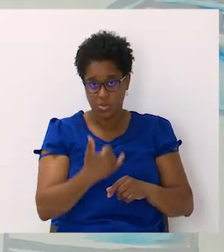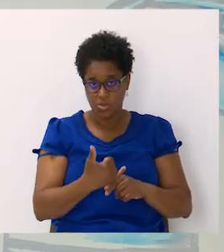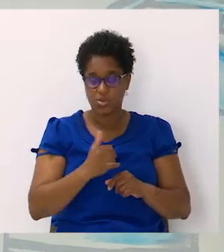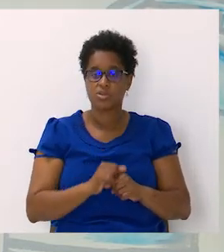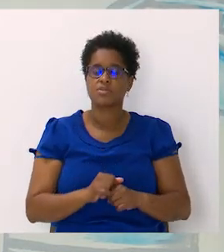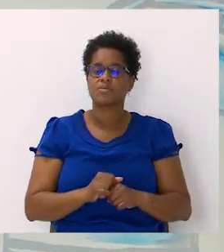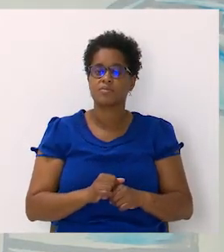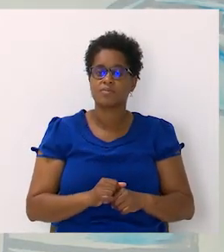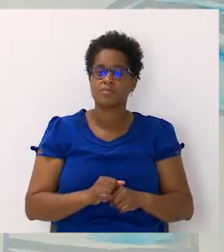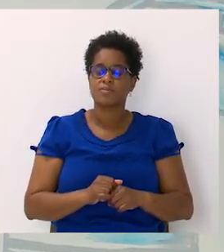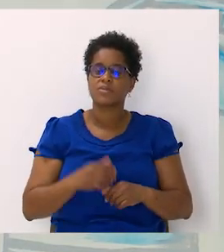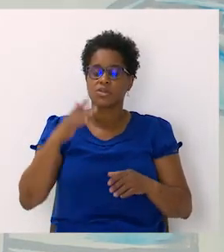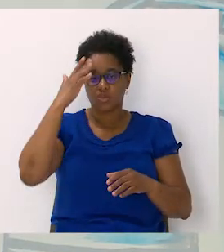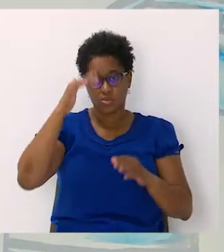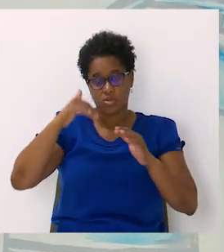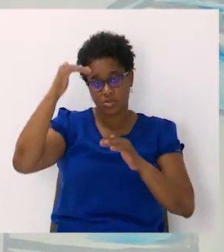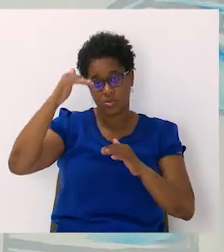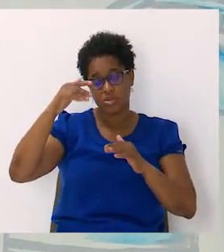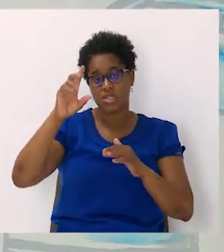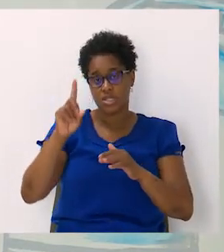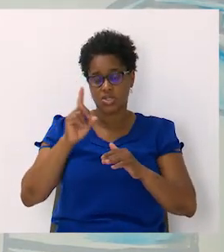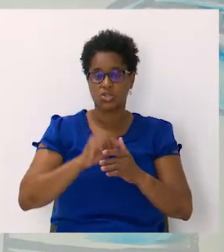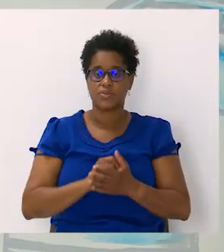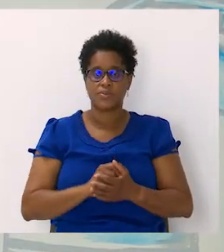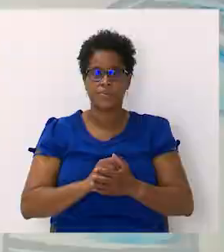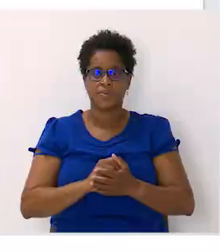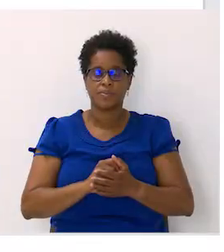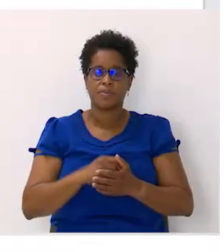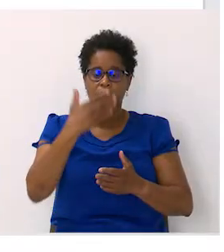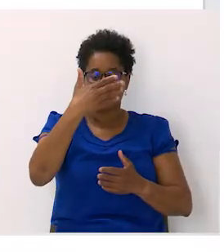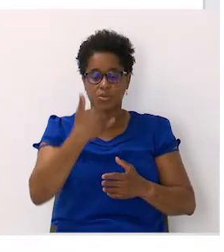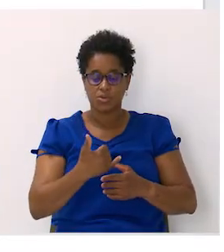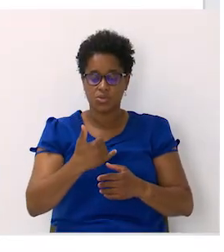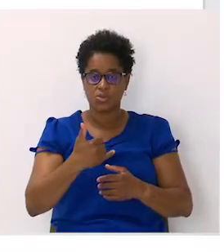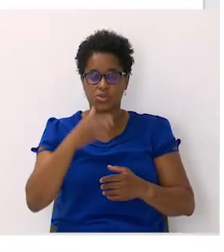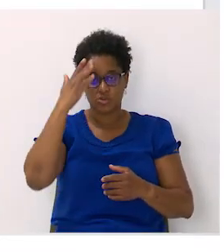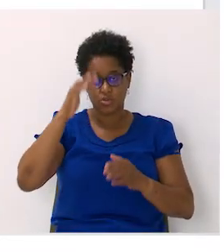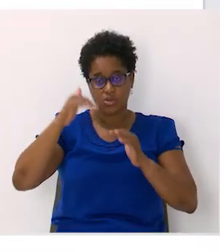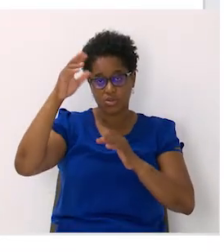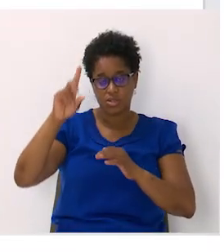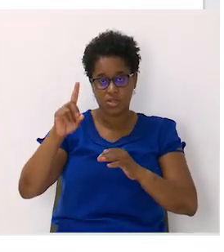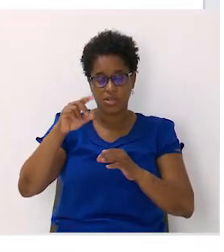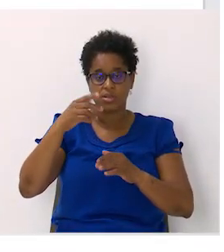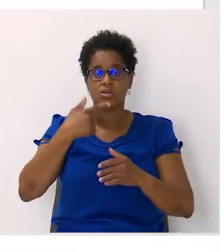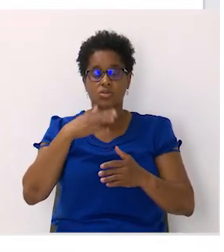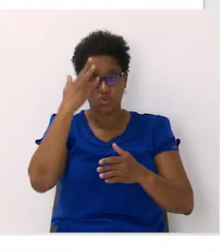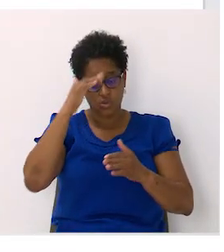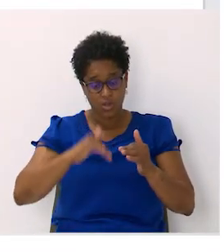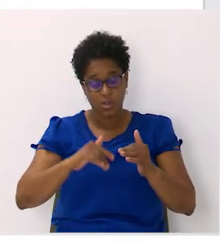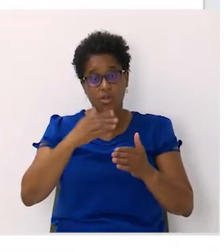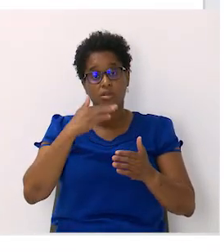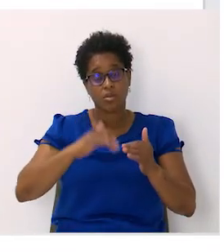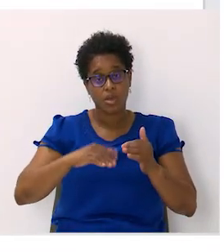1 sobre 2 de expoente 6. 1 sobre 2 de expoente 6, a base